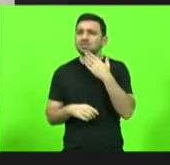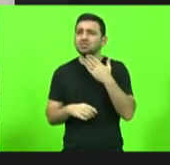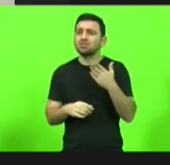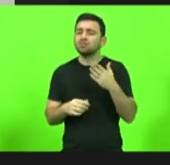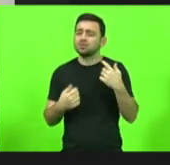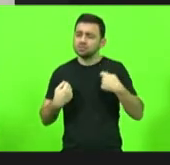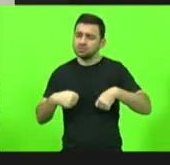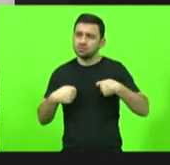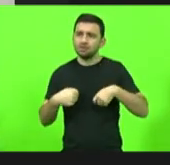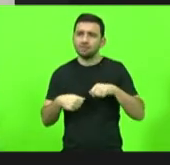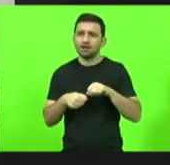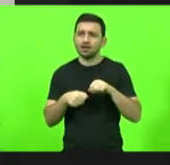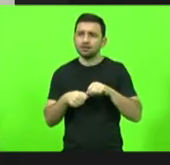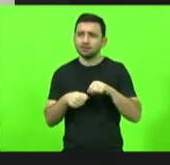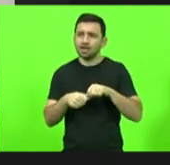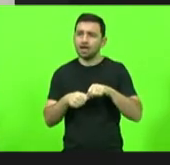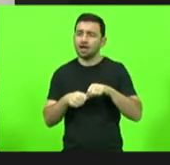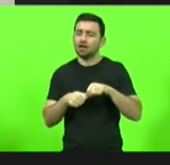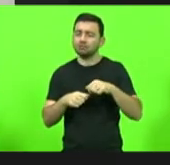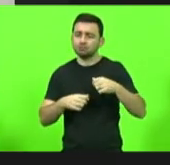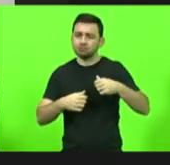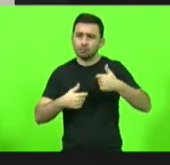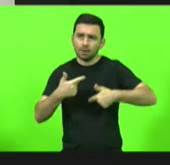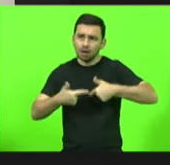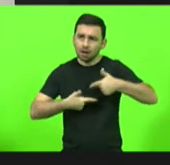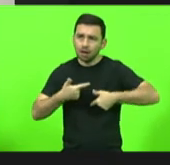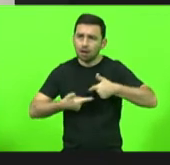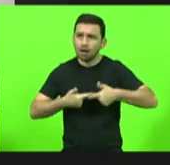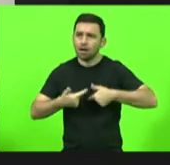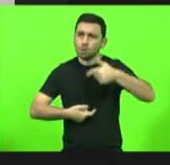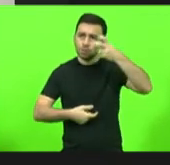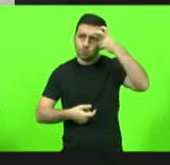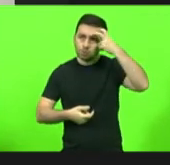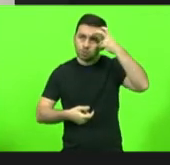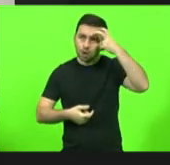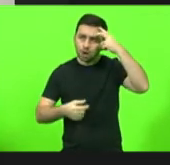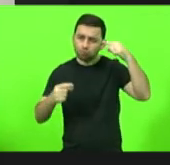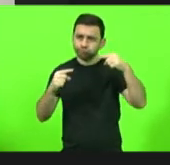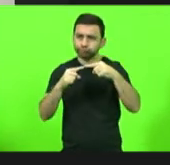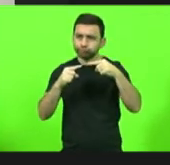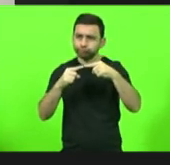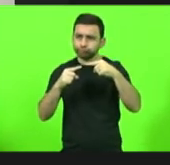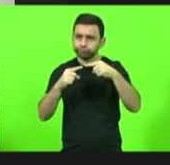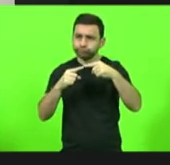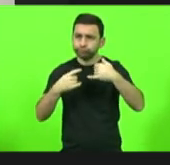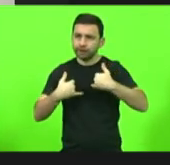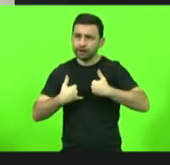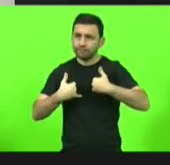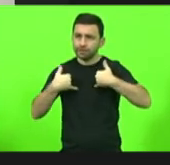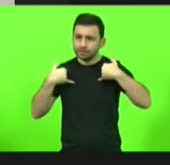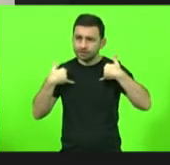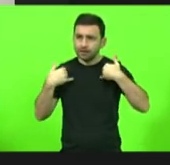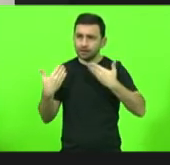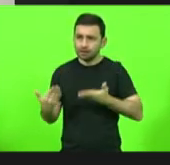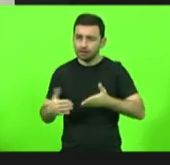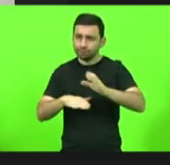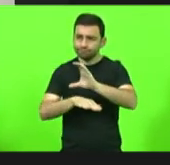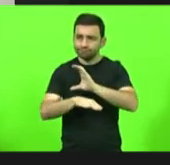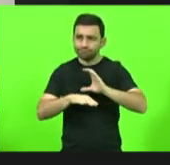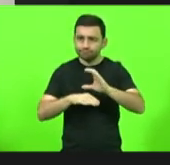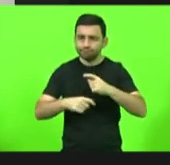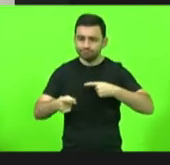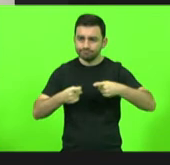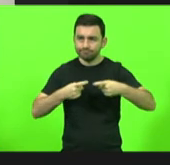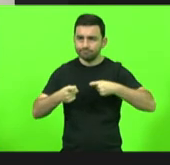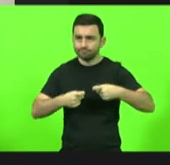feitas atividades, a realização de atividades culturais alusivas ao aniversário da Guerra do Contestado